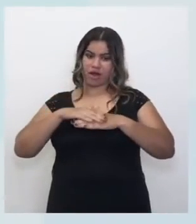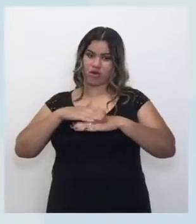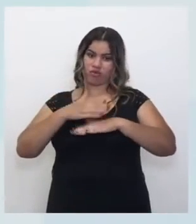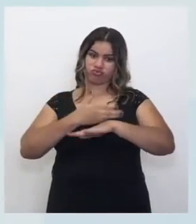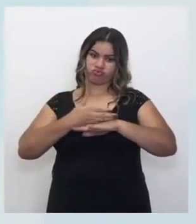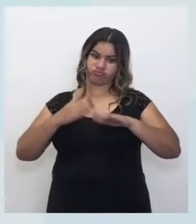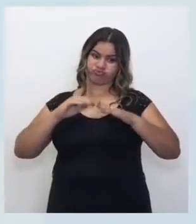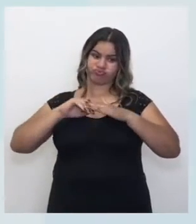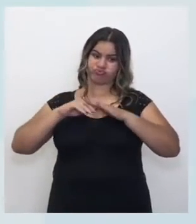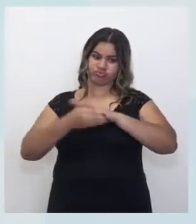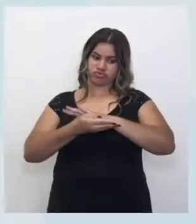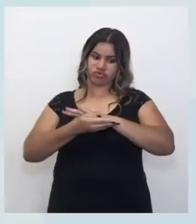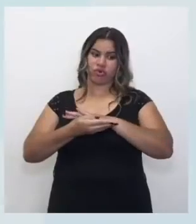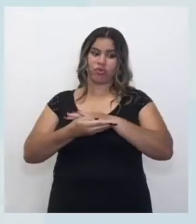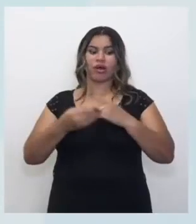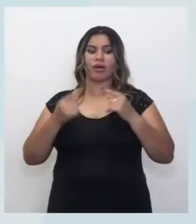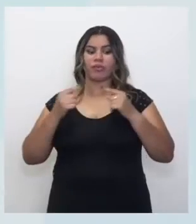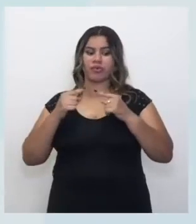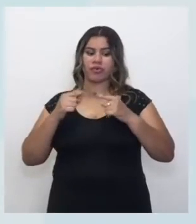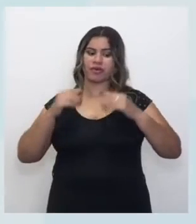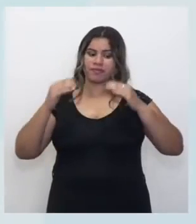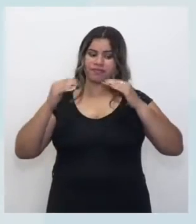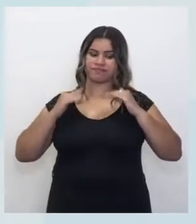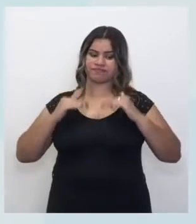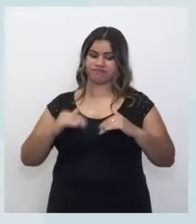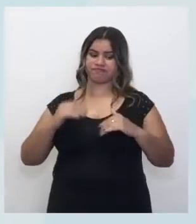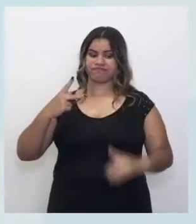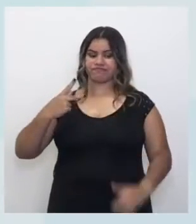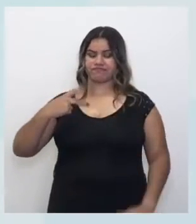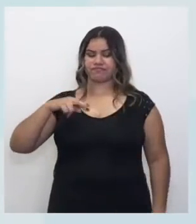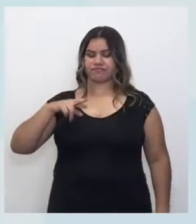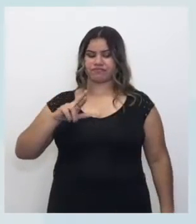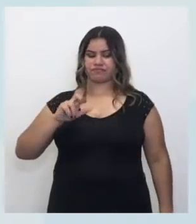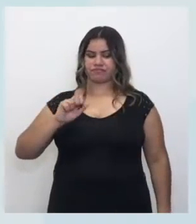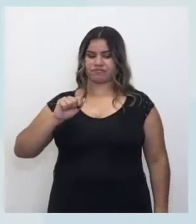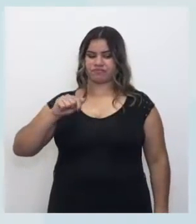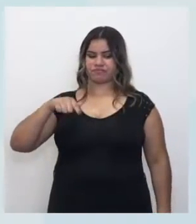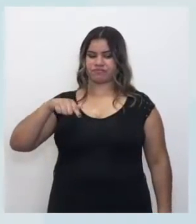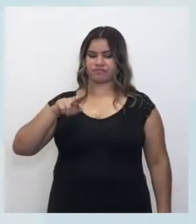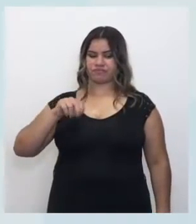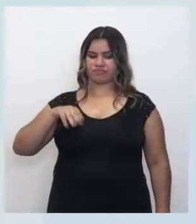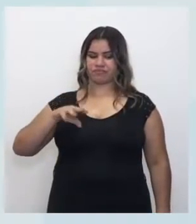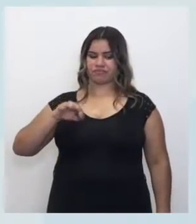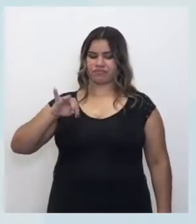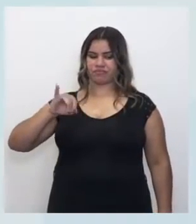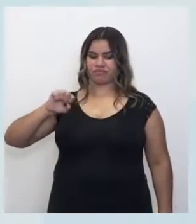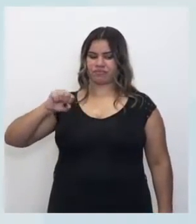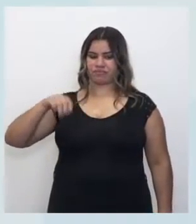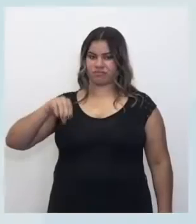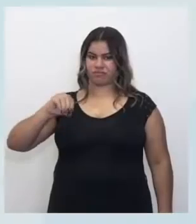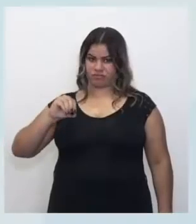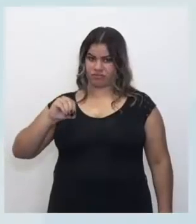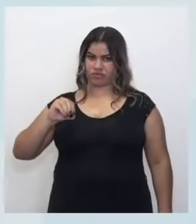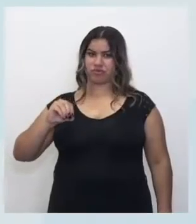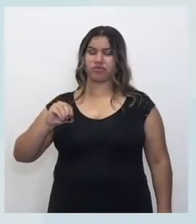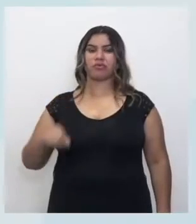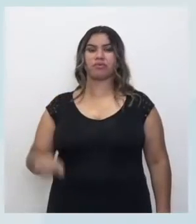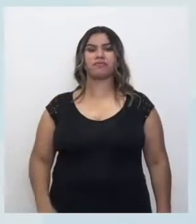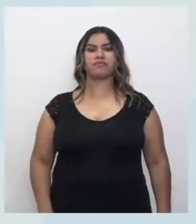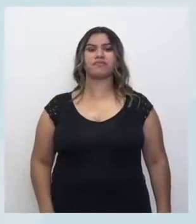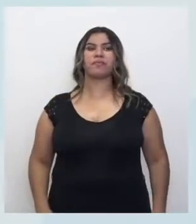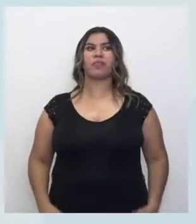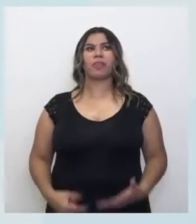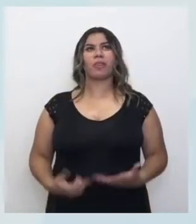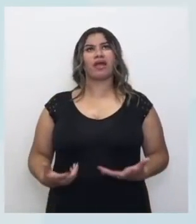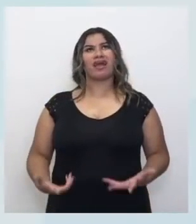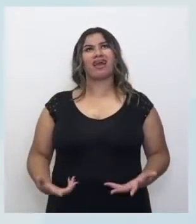o que a Heller chama de pragmatismo, né? Pragmatismo Como é a marca daquilo que se realiza